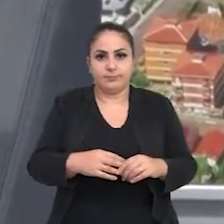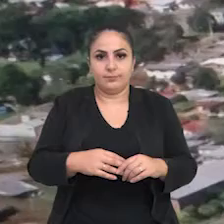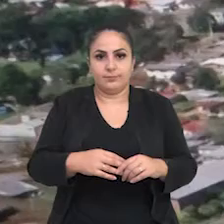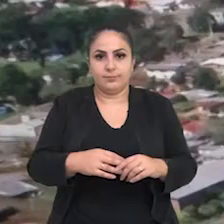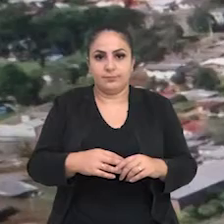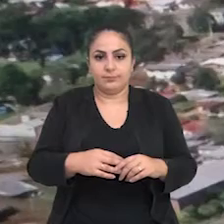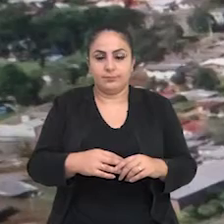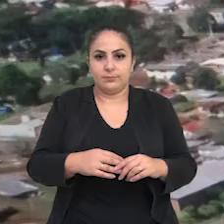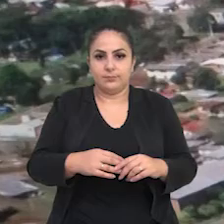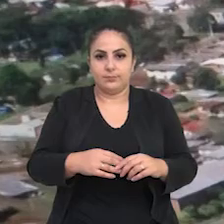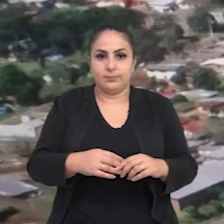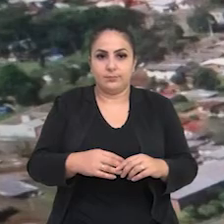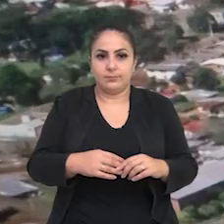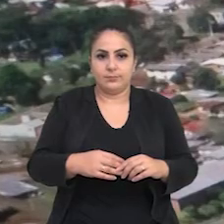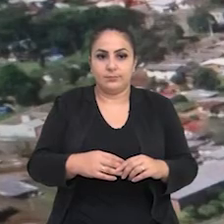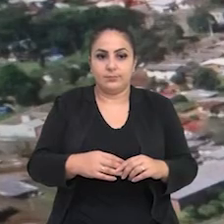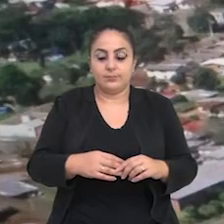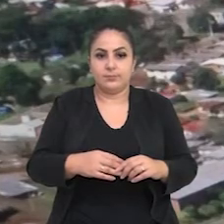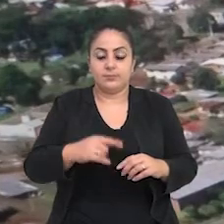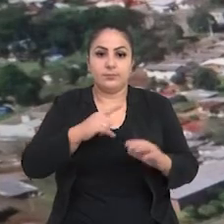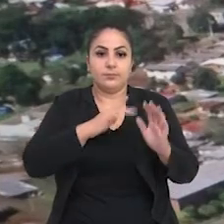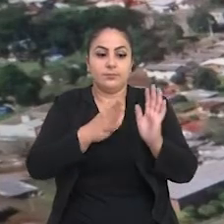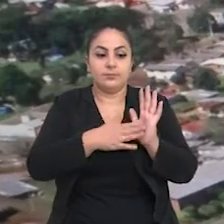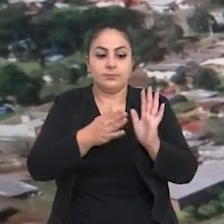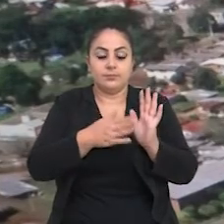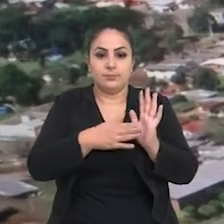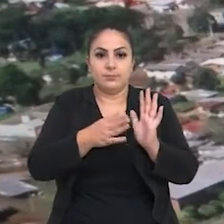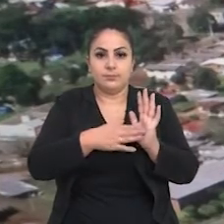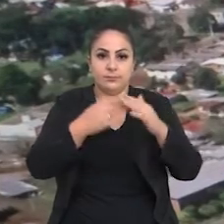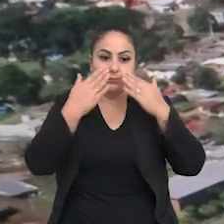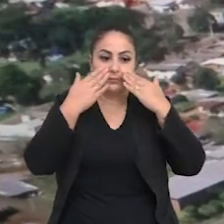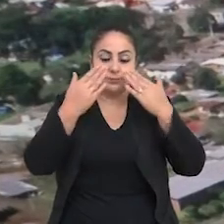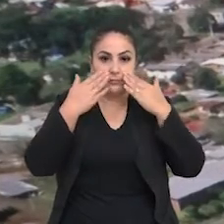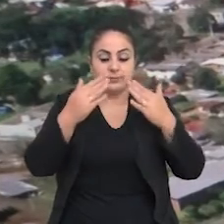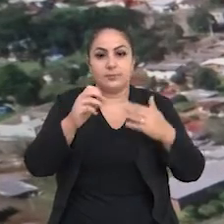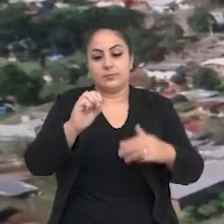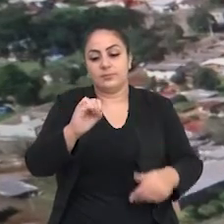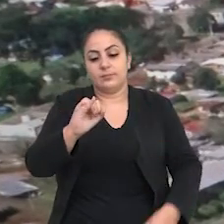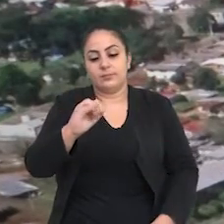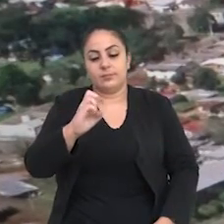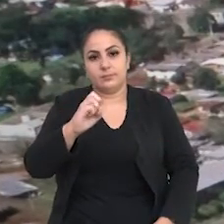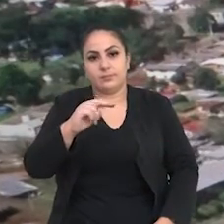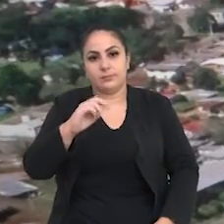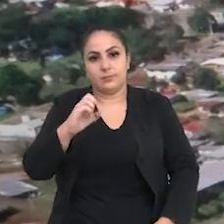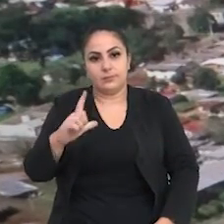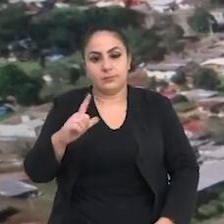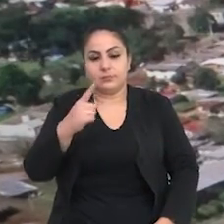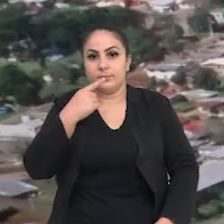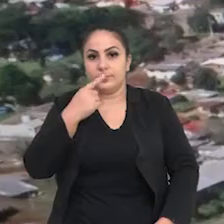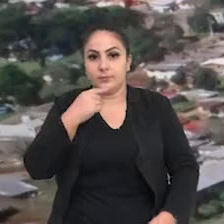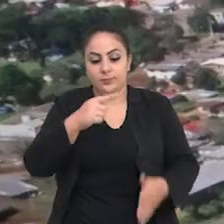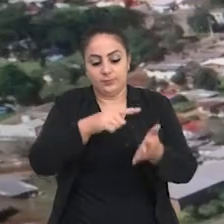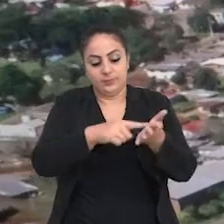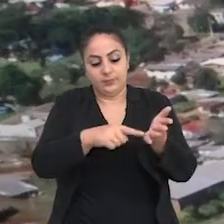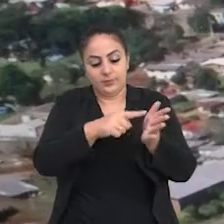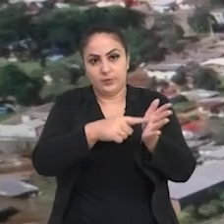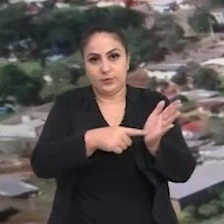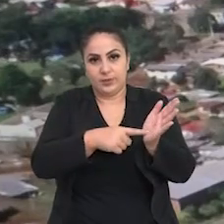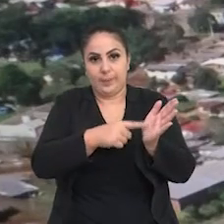simples. Foi proposta uma sinalização, um sinal vermelho, um X na